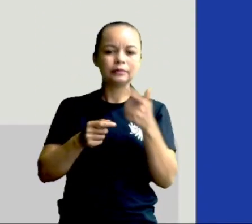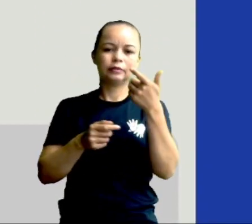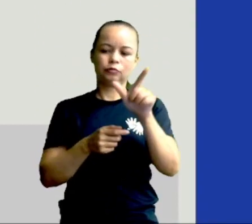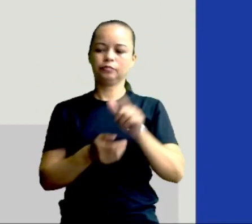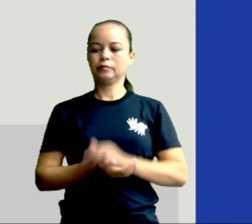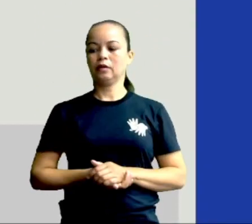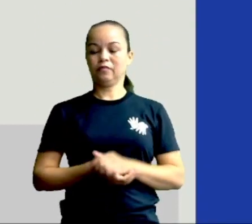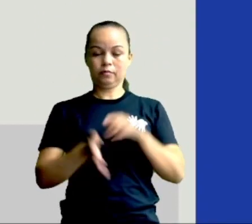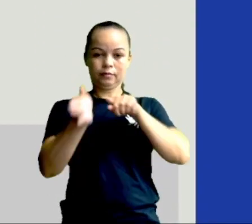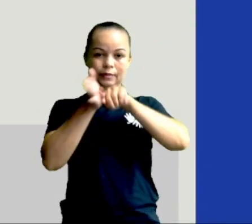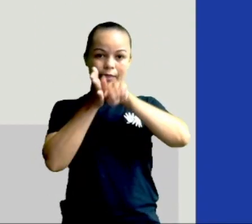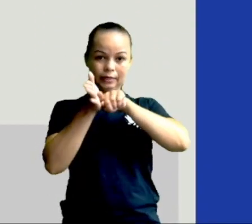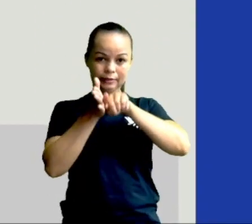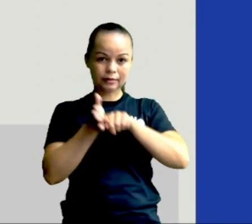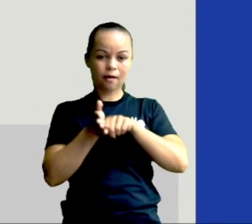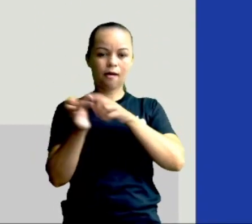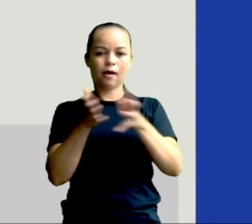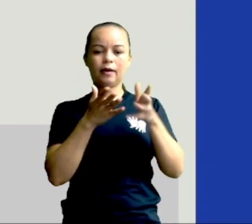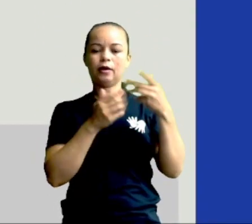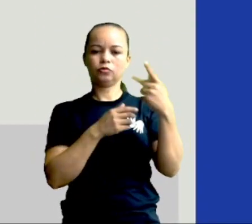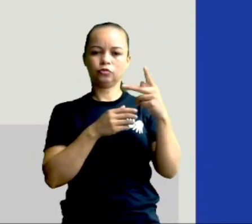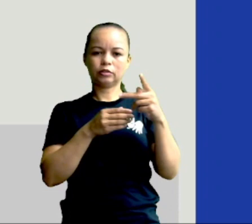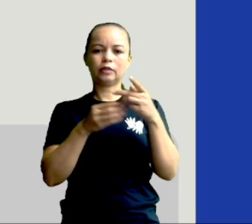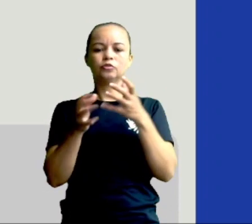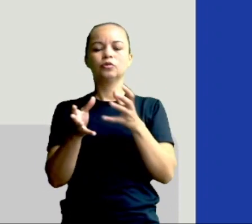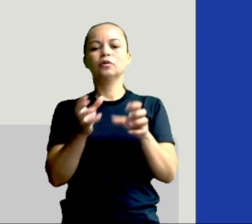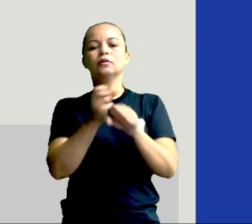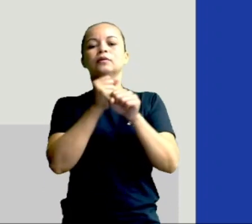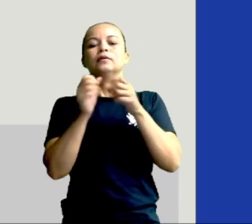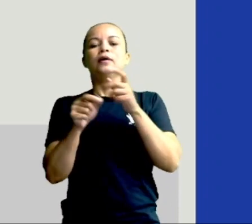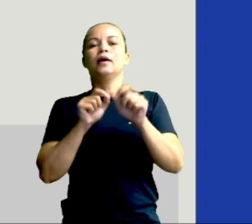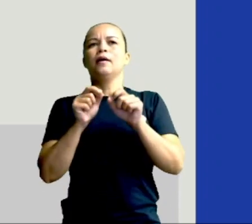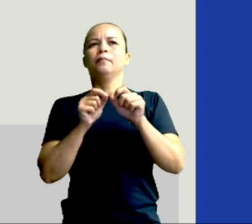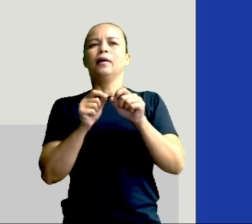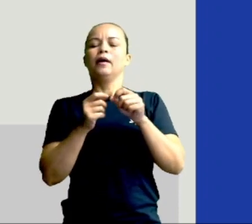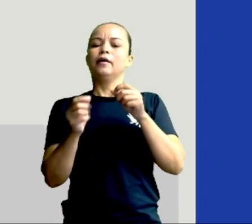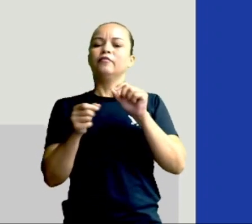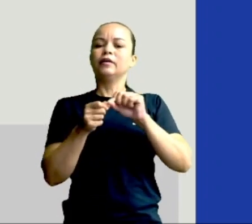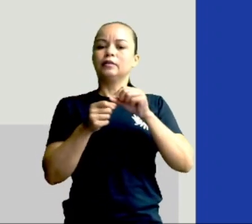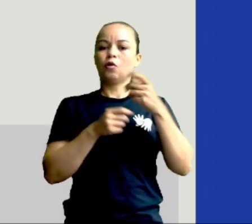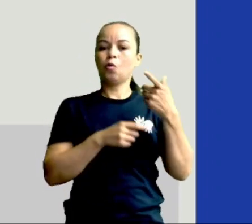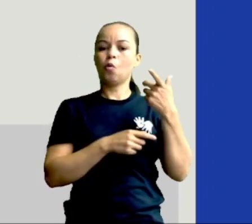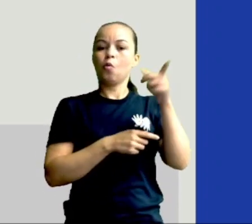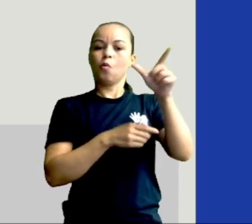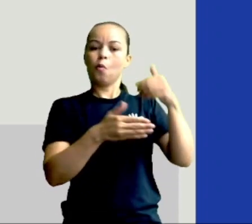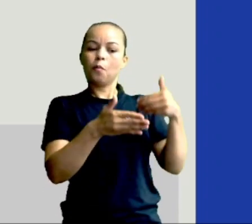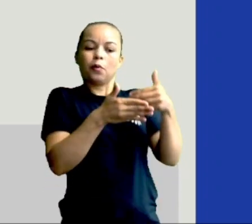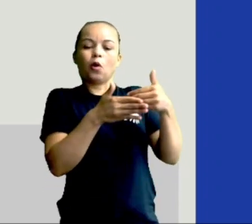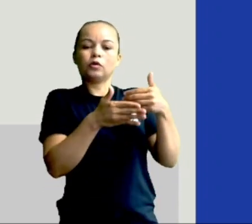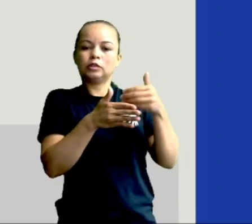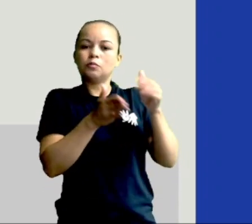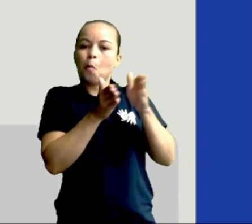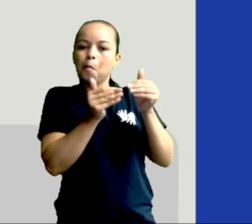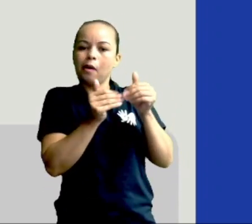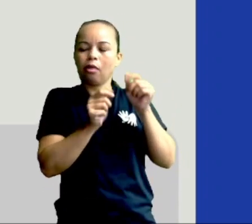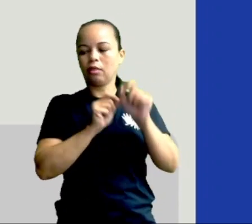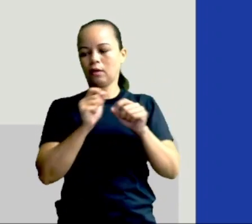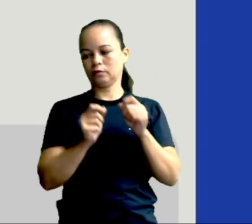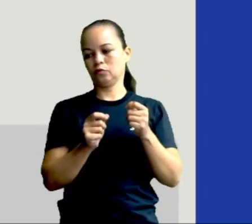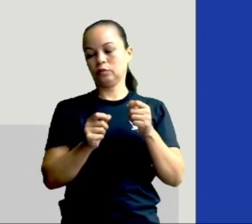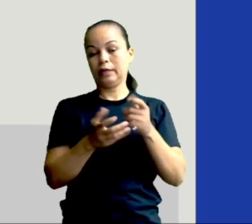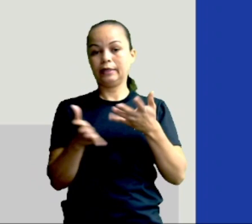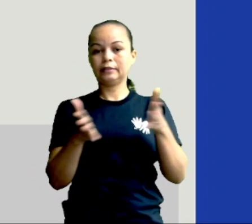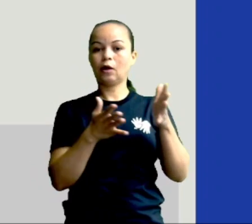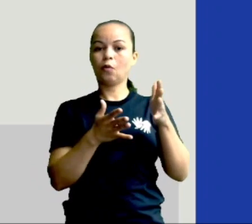atenção, vamos analisar aí os dados coletados para realizar o próximo pedido, tá? Então o tamanho de calçados